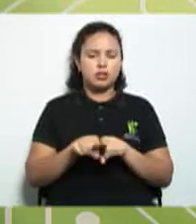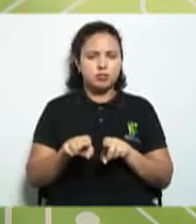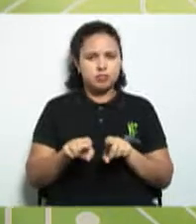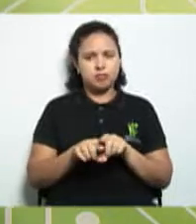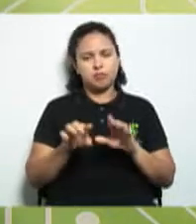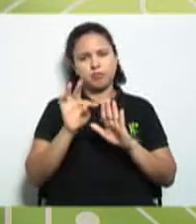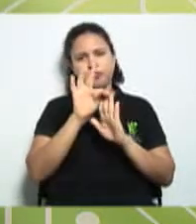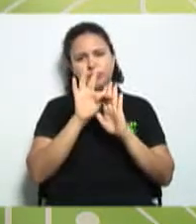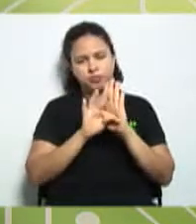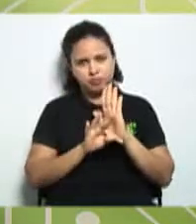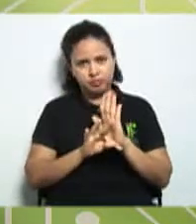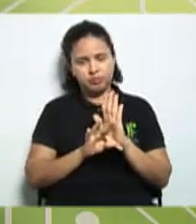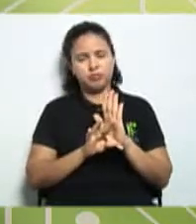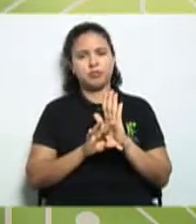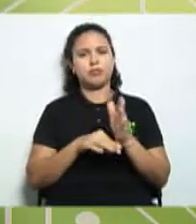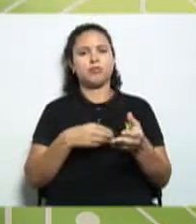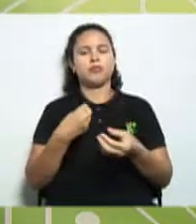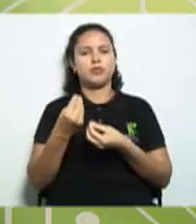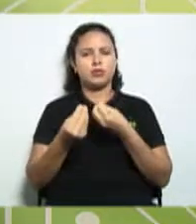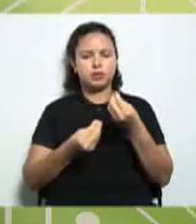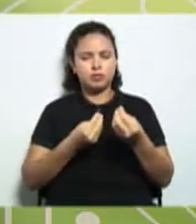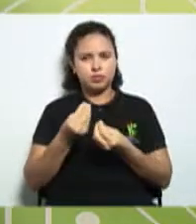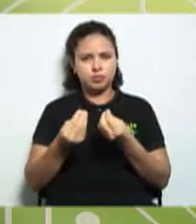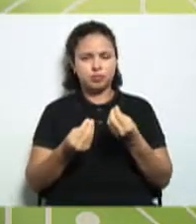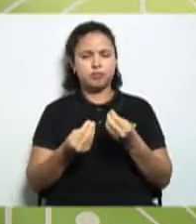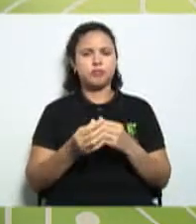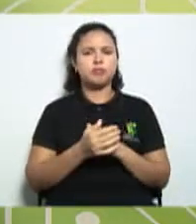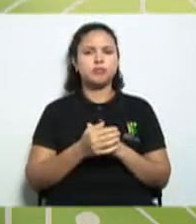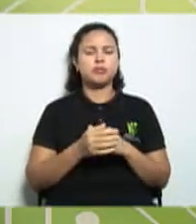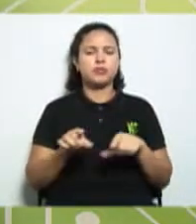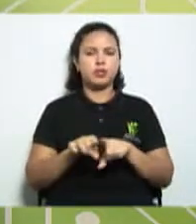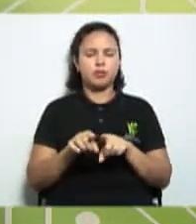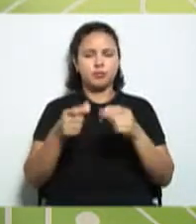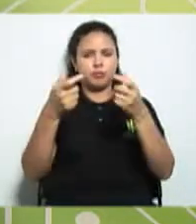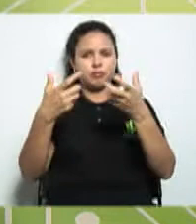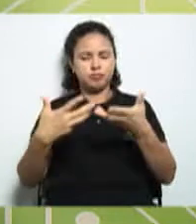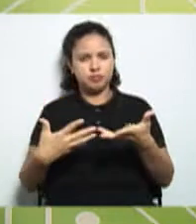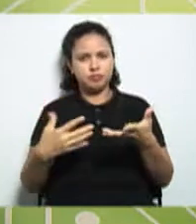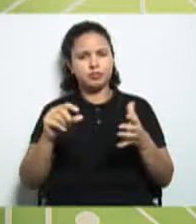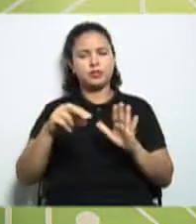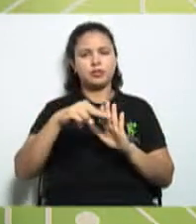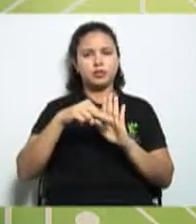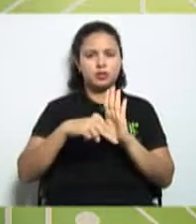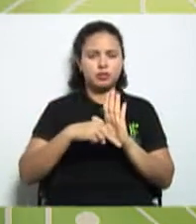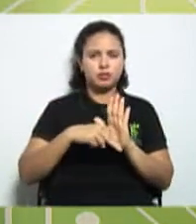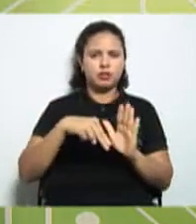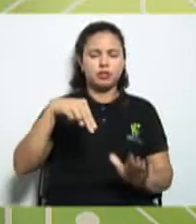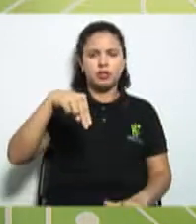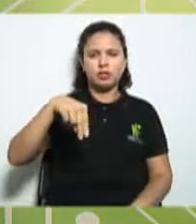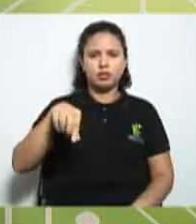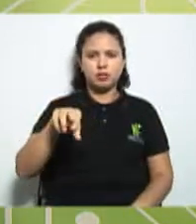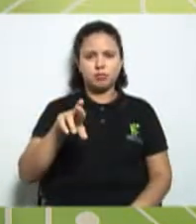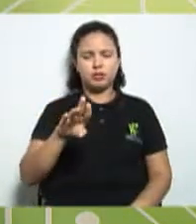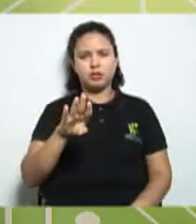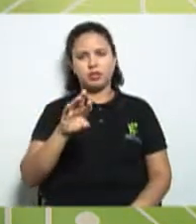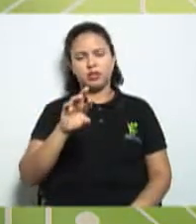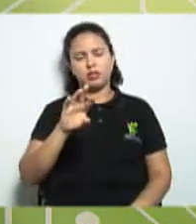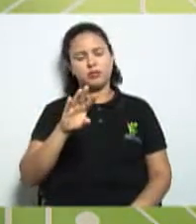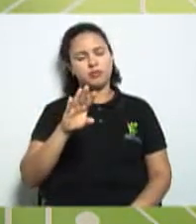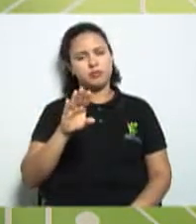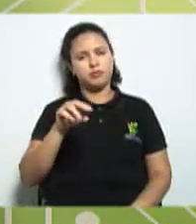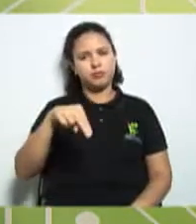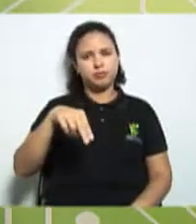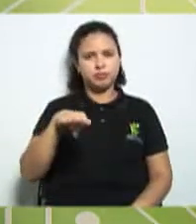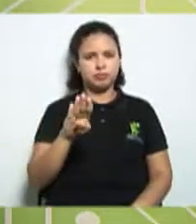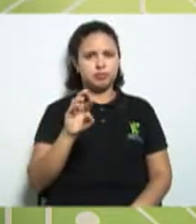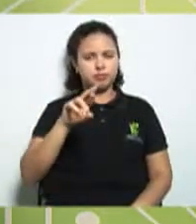textuais e pós-textuais, e também falar daquela norma brasileira, que é a NBR, que rege,